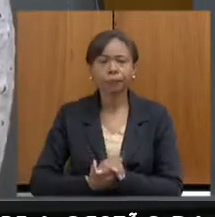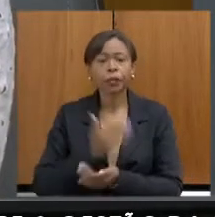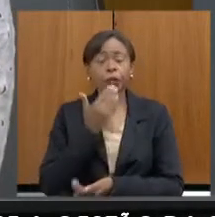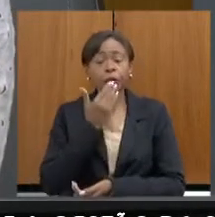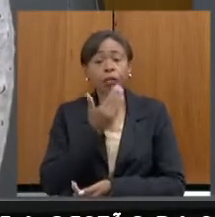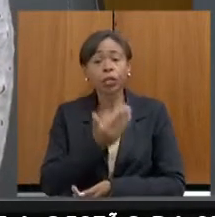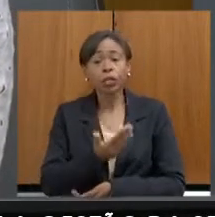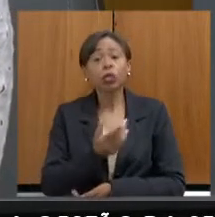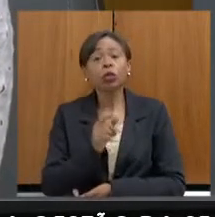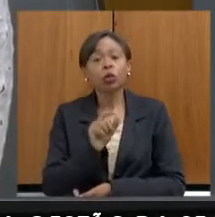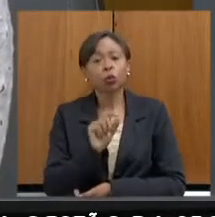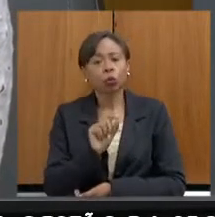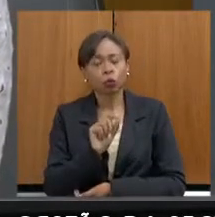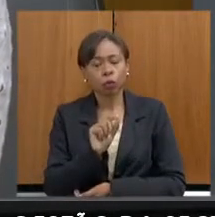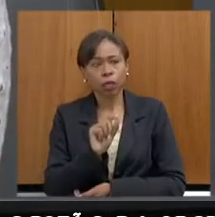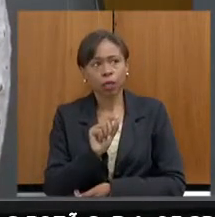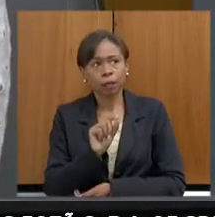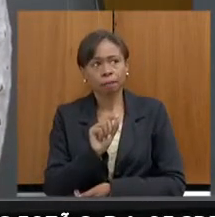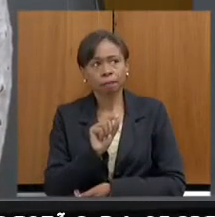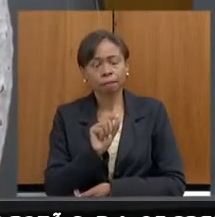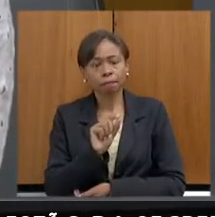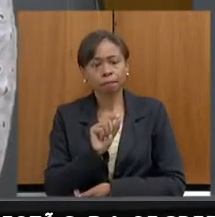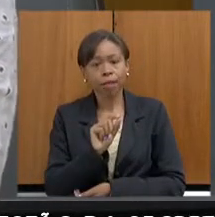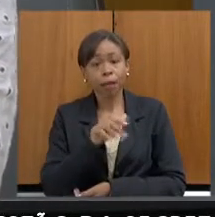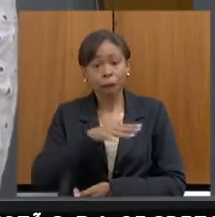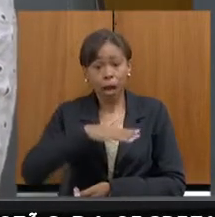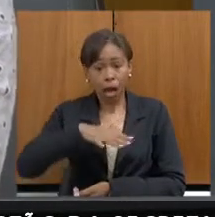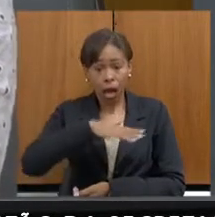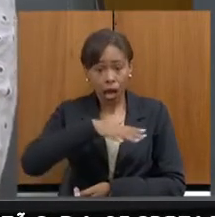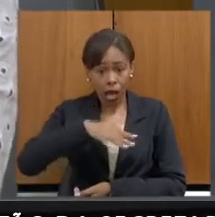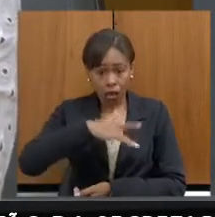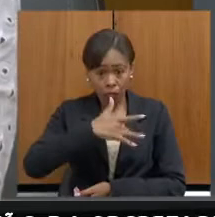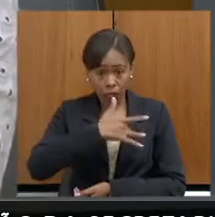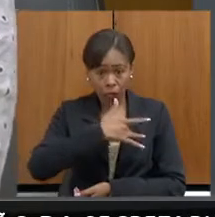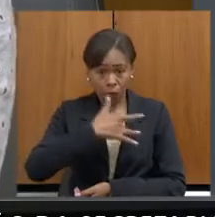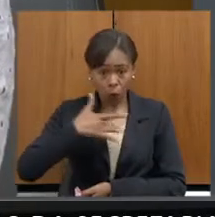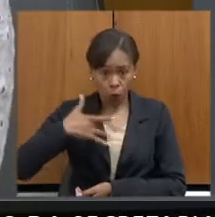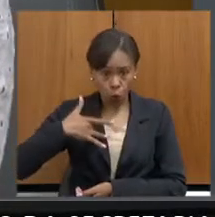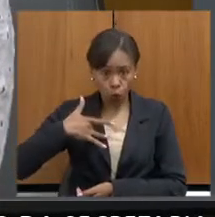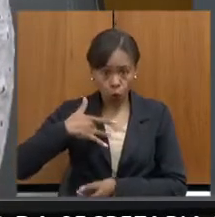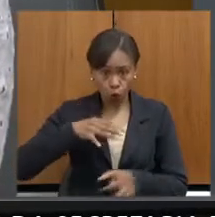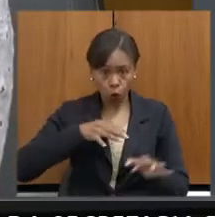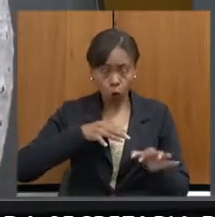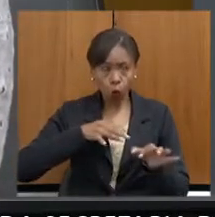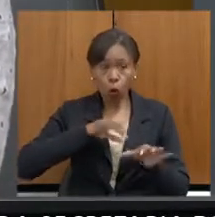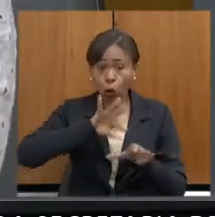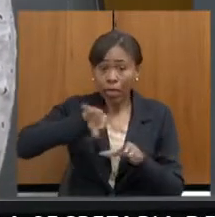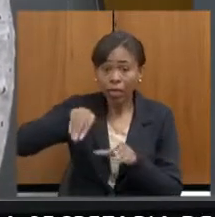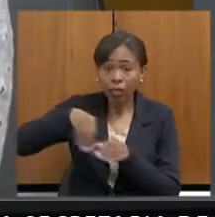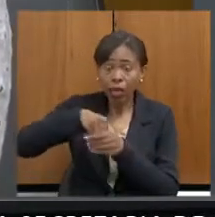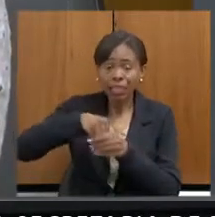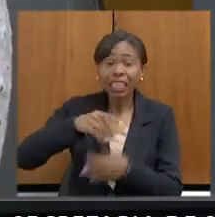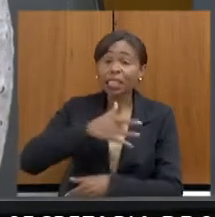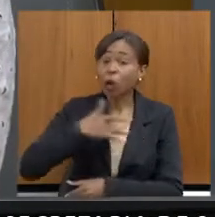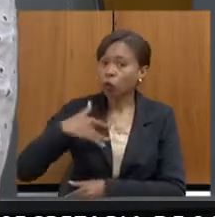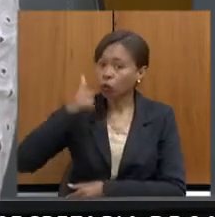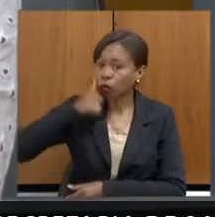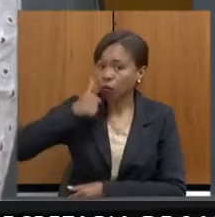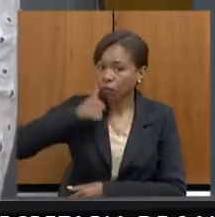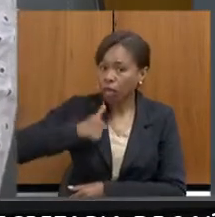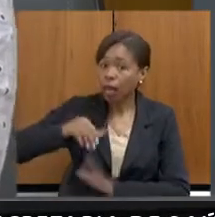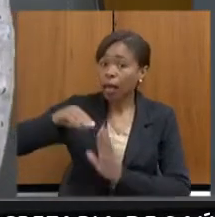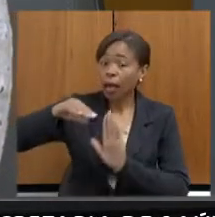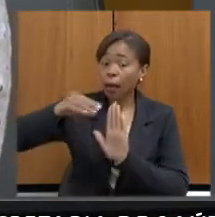a inclusão da saúde no plano a saúde das mulheres no plano saúde Estadual